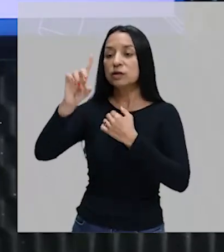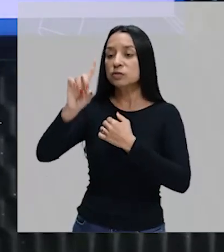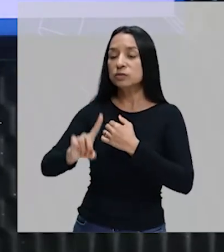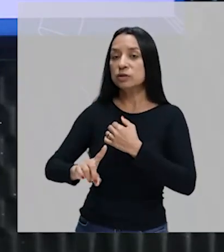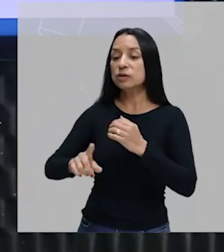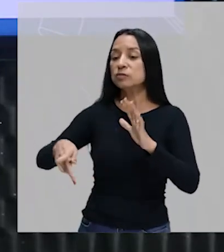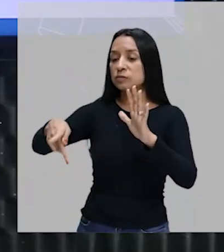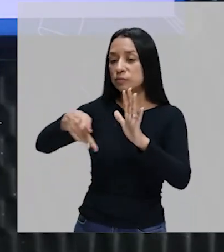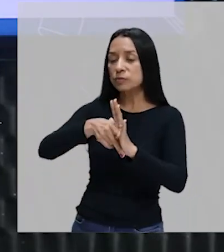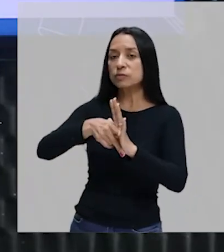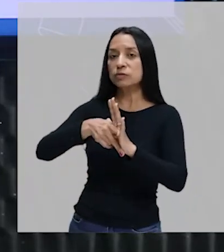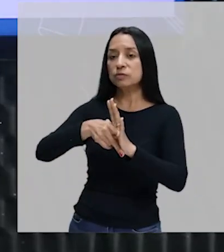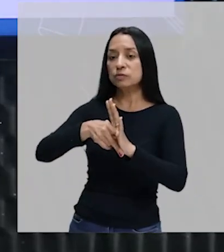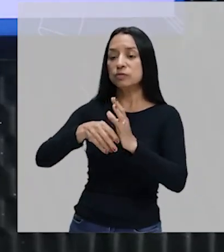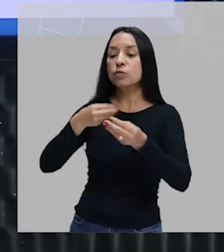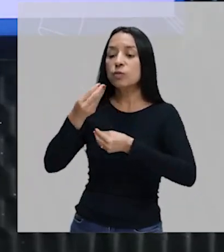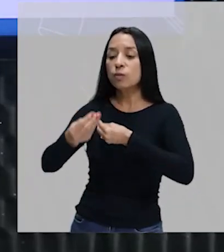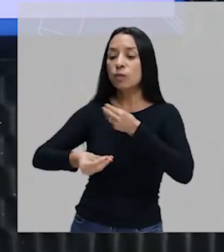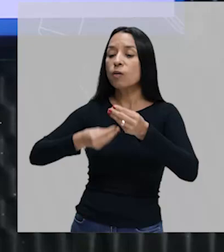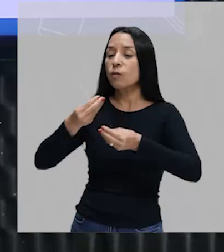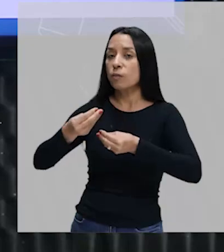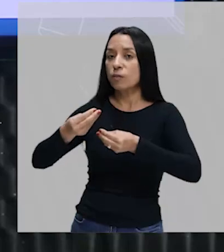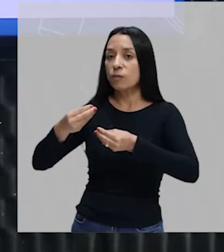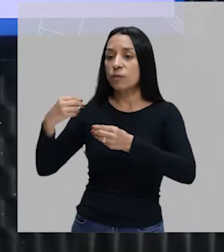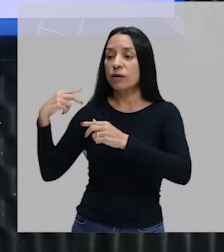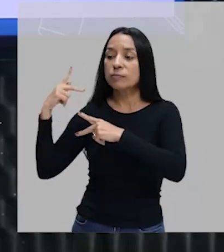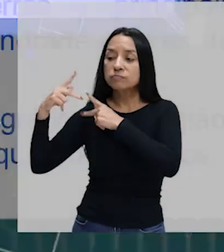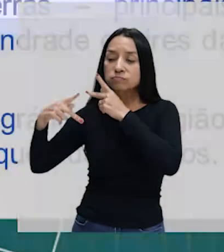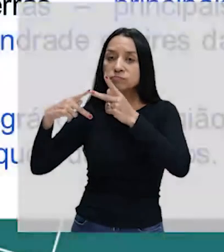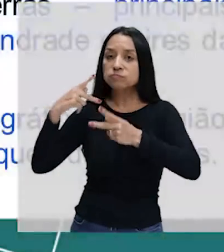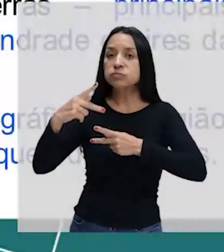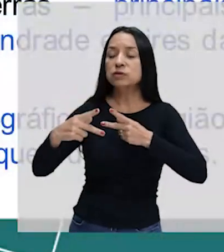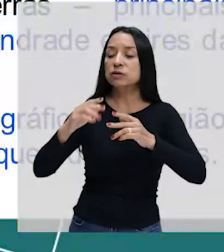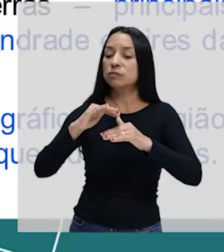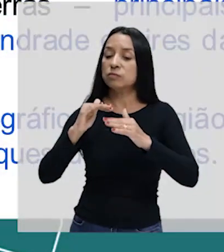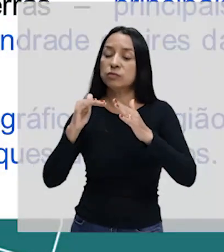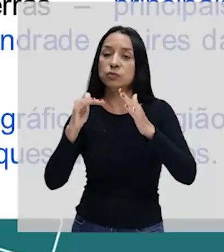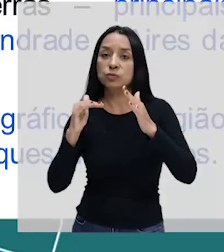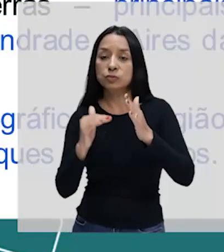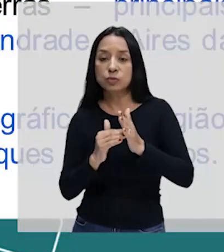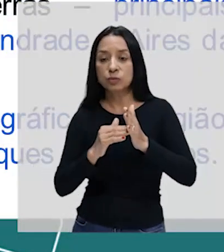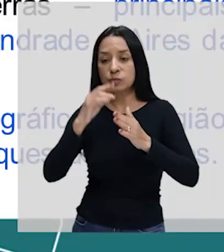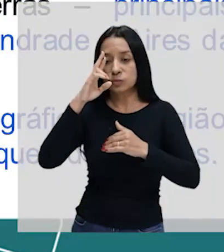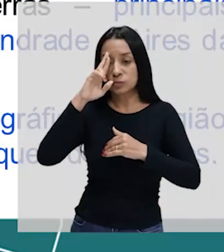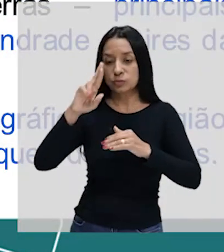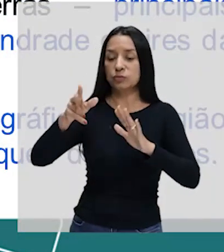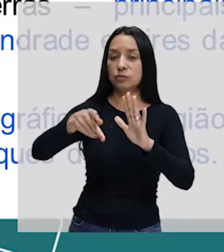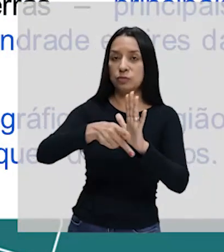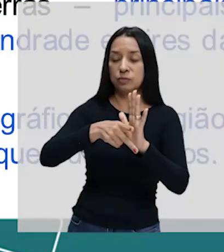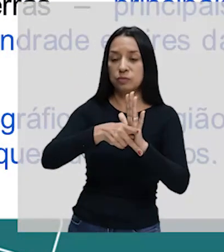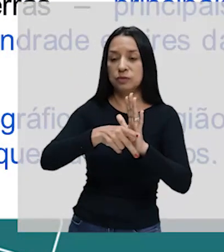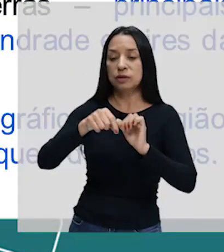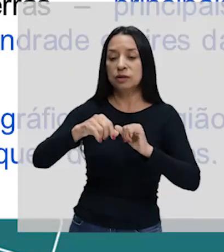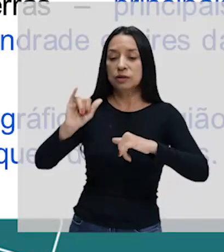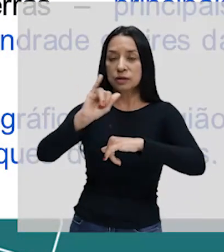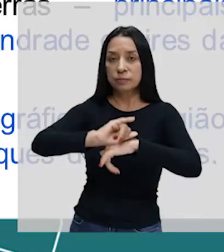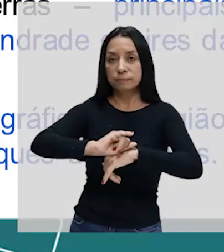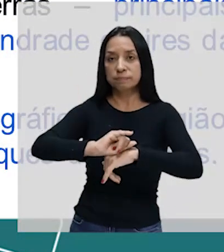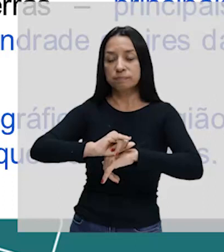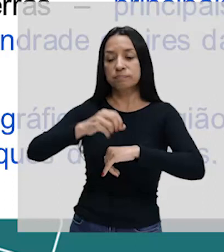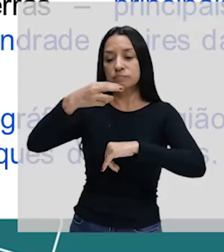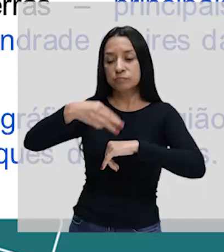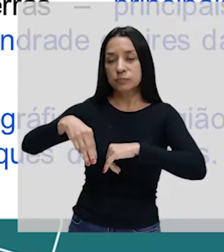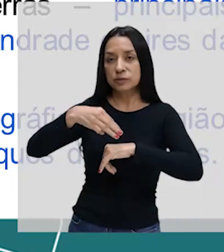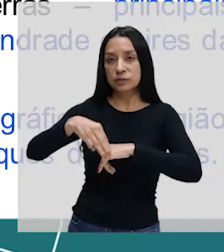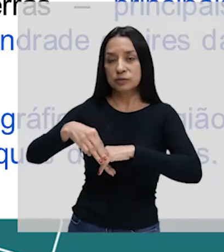uma forma hereditária para todos os donatários. Lógico, inclusive para os donatários da capitania do Maranhão. Além disso,